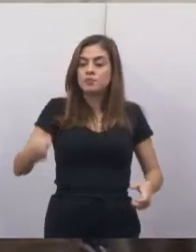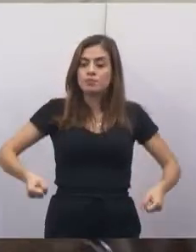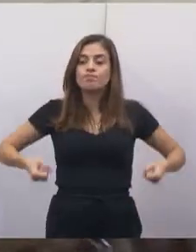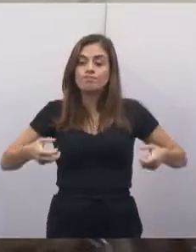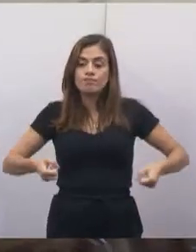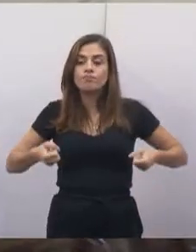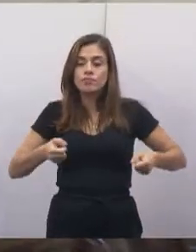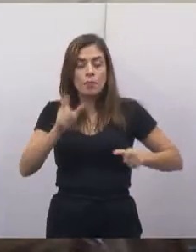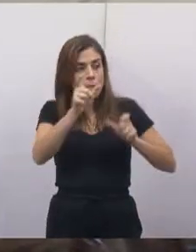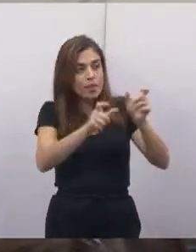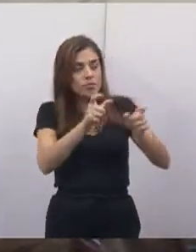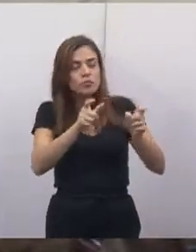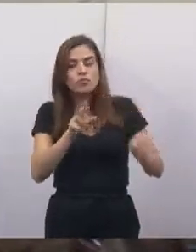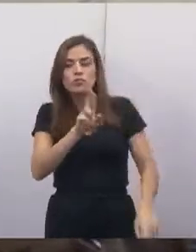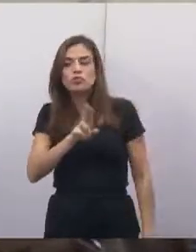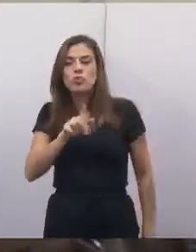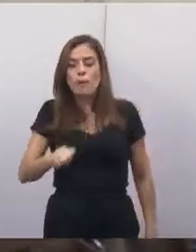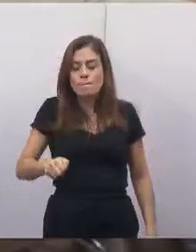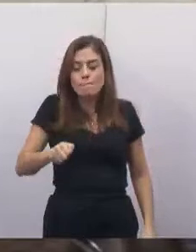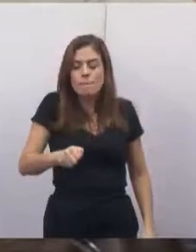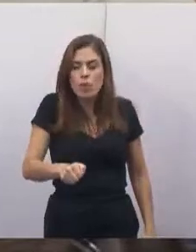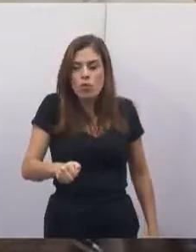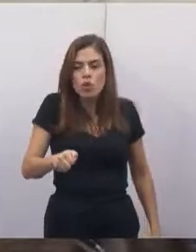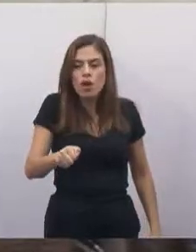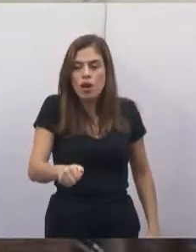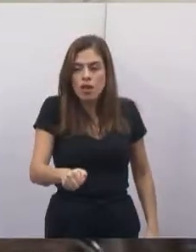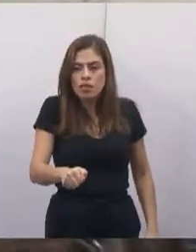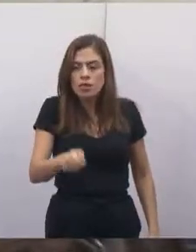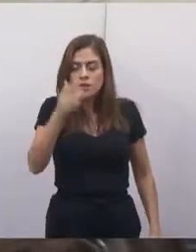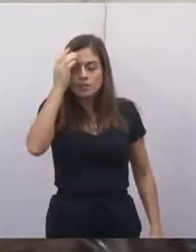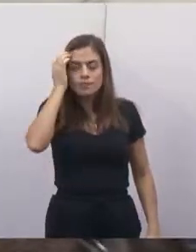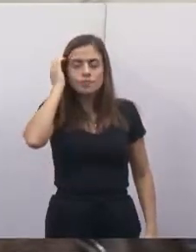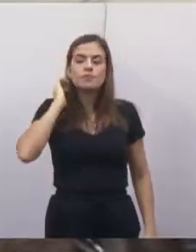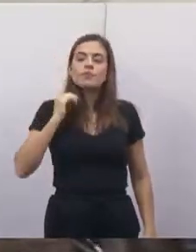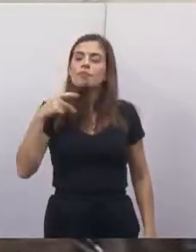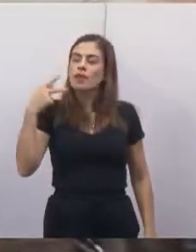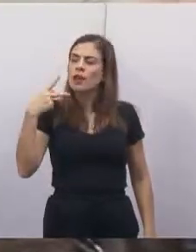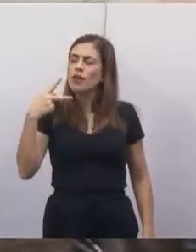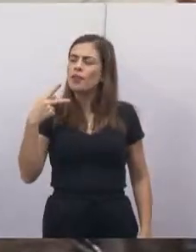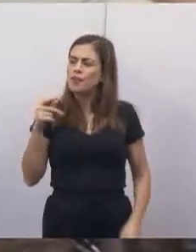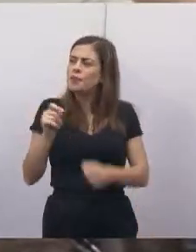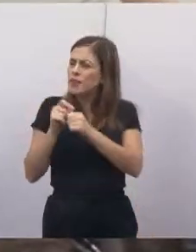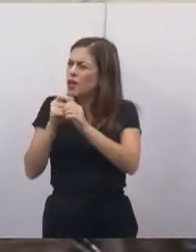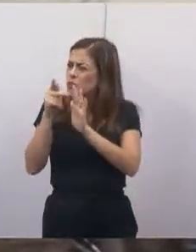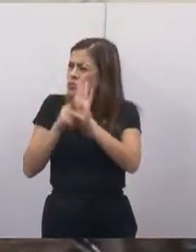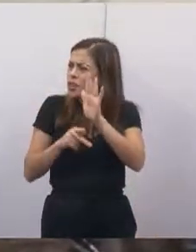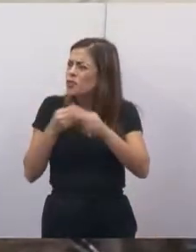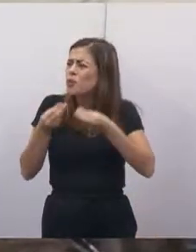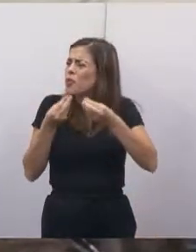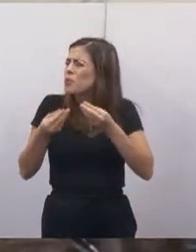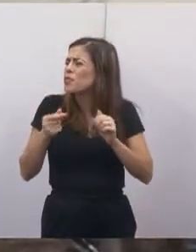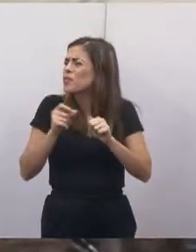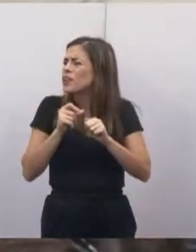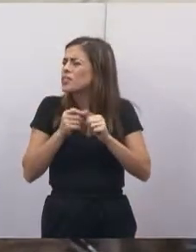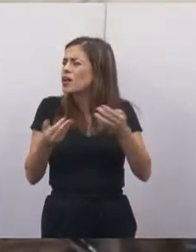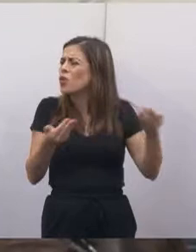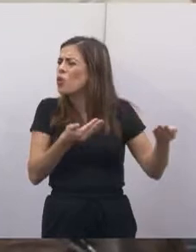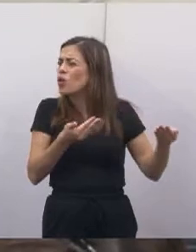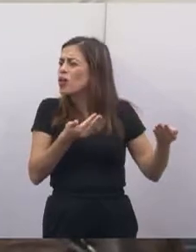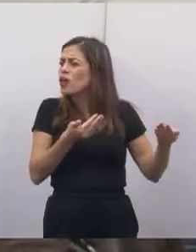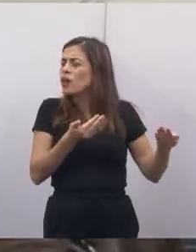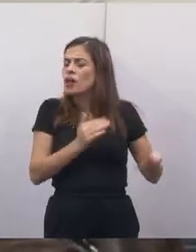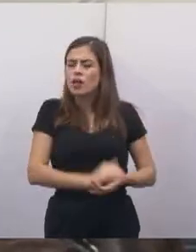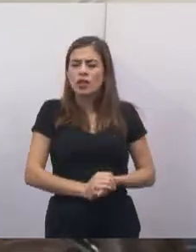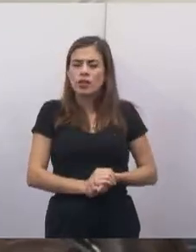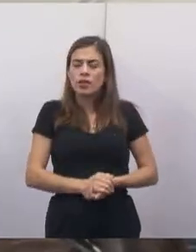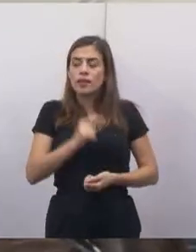muleta, reclamando. Vereador, você não fez o projeto? E como é que a gente faz nessas condições aqui no centro da cidade? É